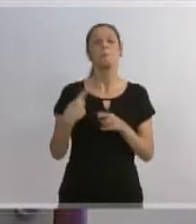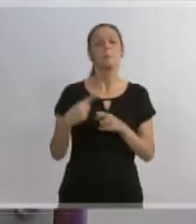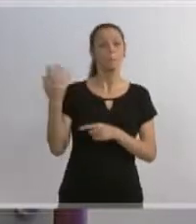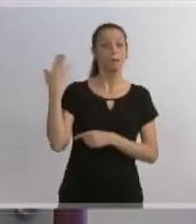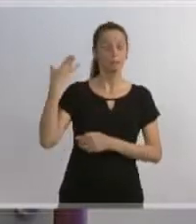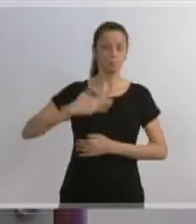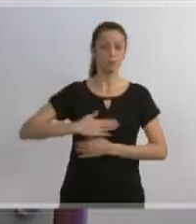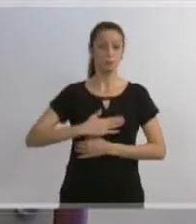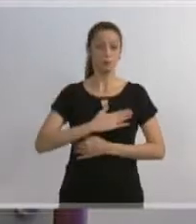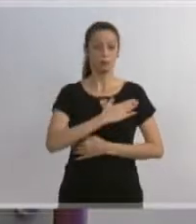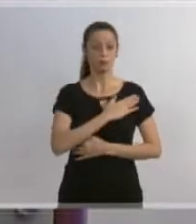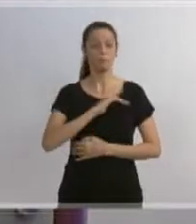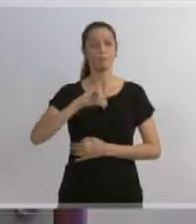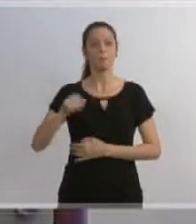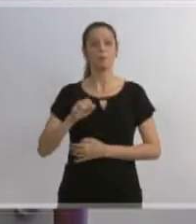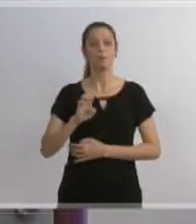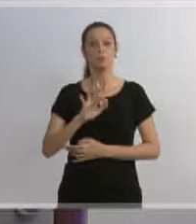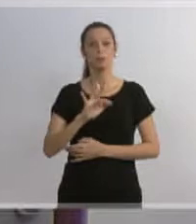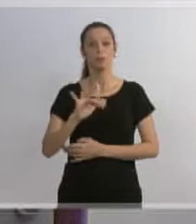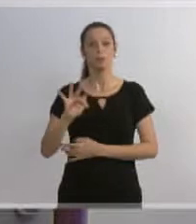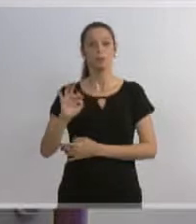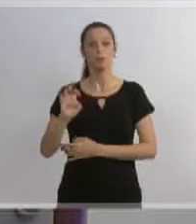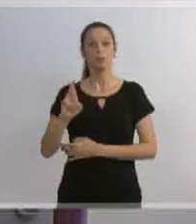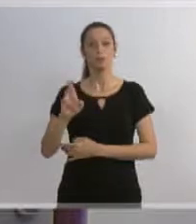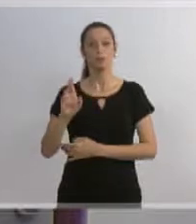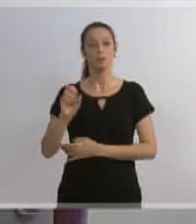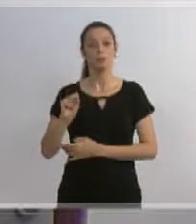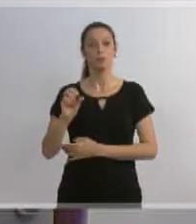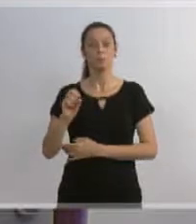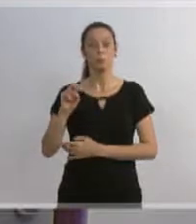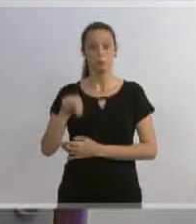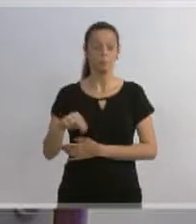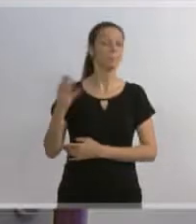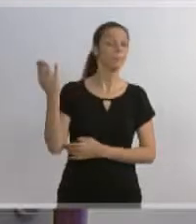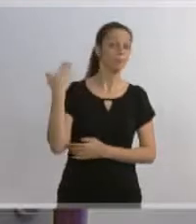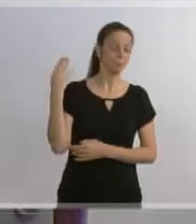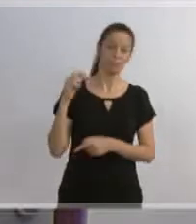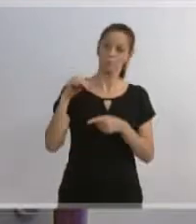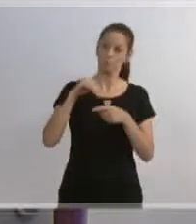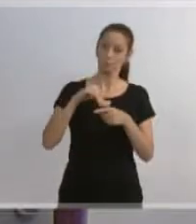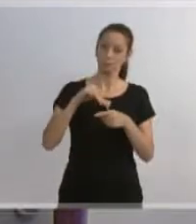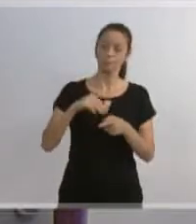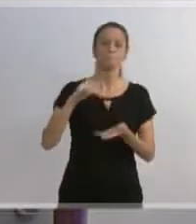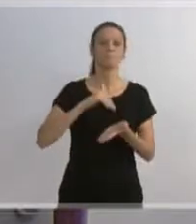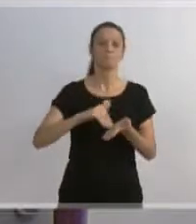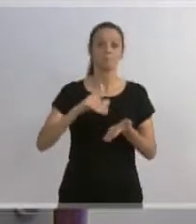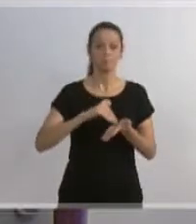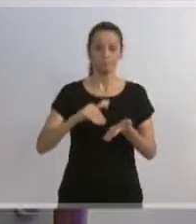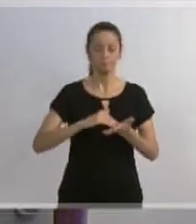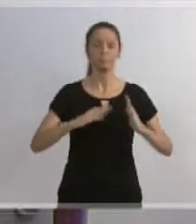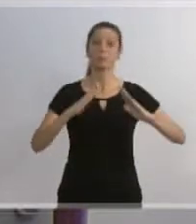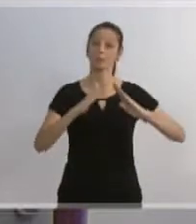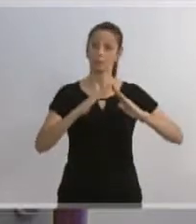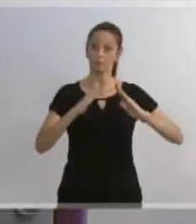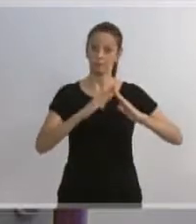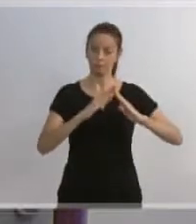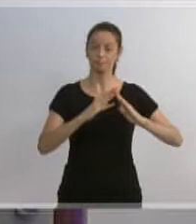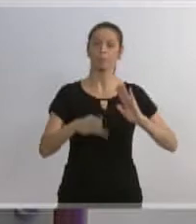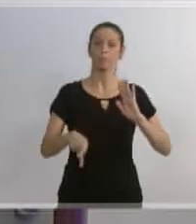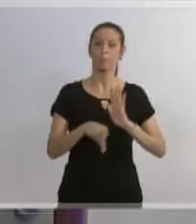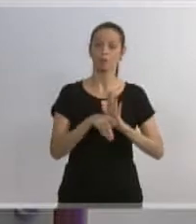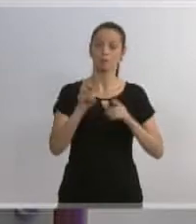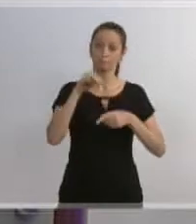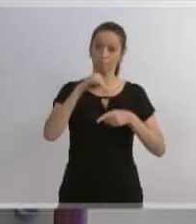coronel Jefferson Schmidt. Tá? Quando o município, a Secretaria da Habitação do município,